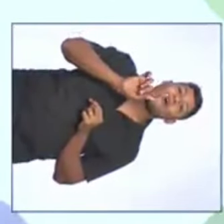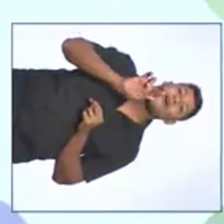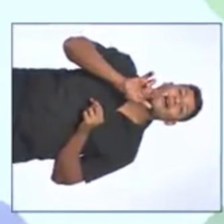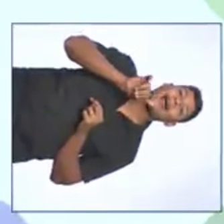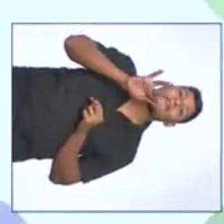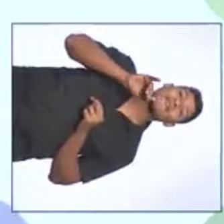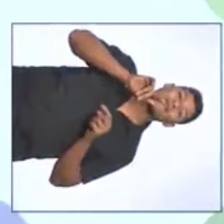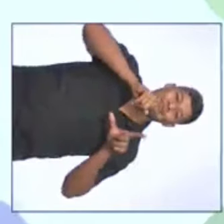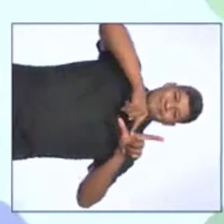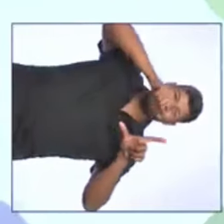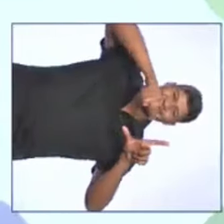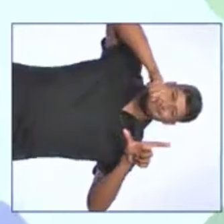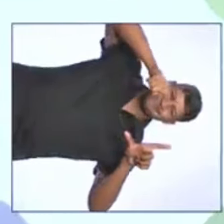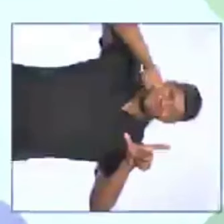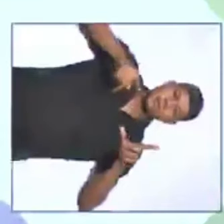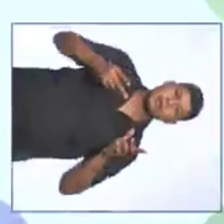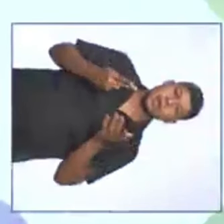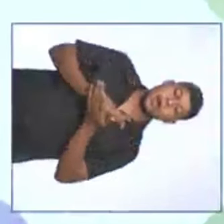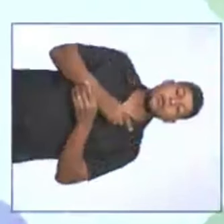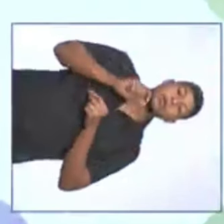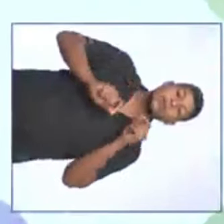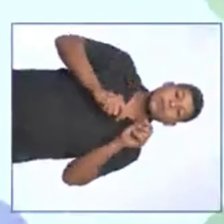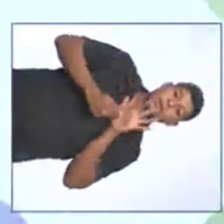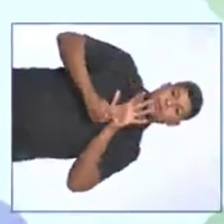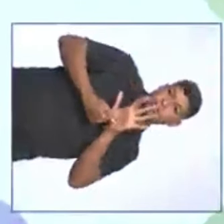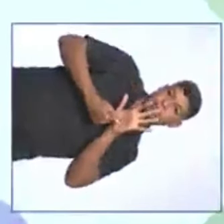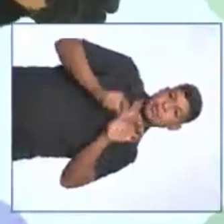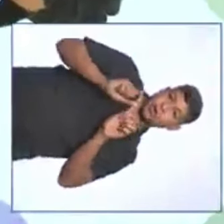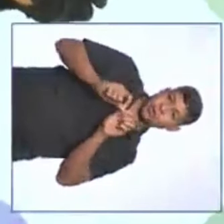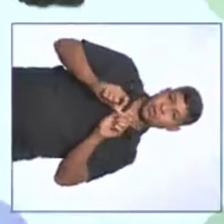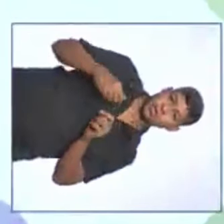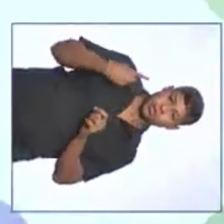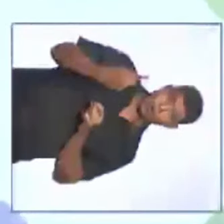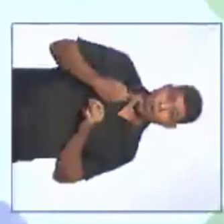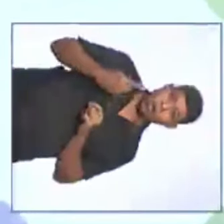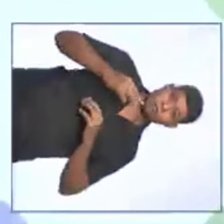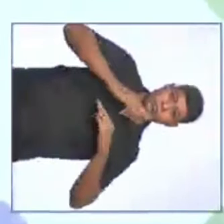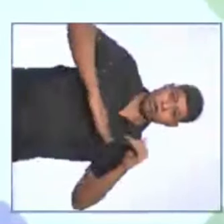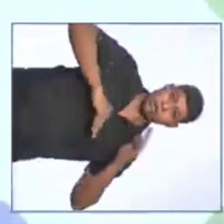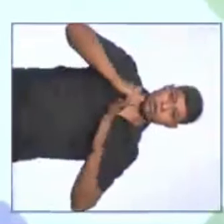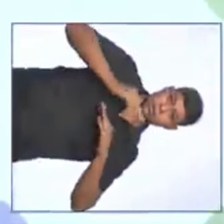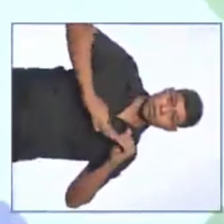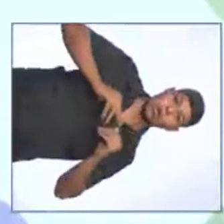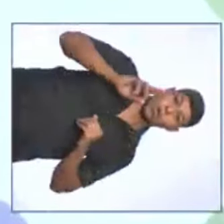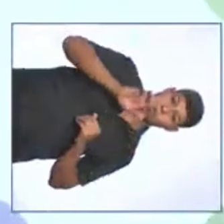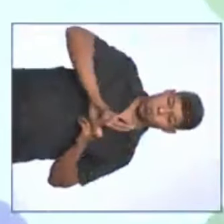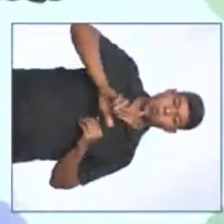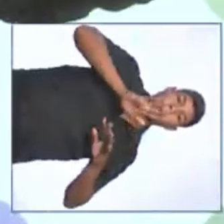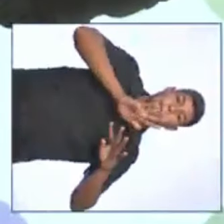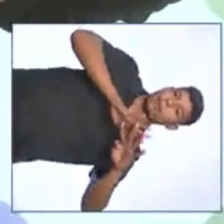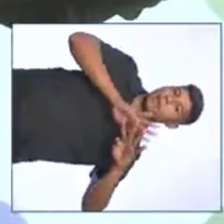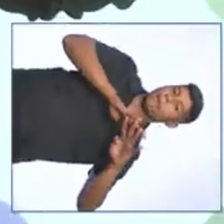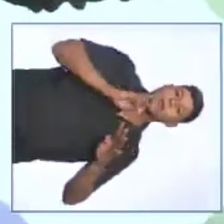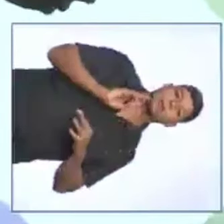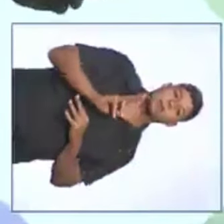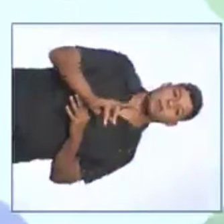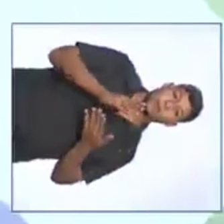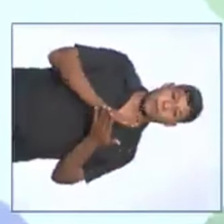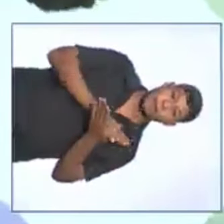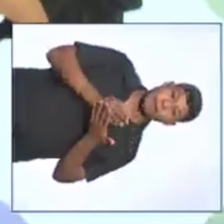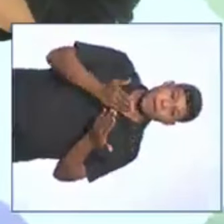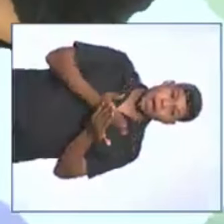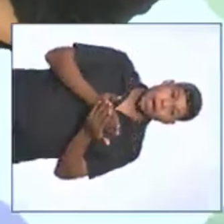O que acontece? Isso também é para mostrar para vocês que não é porque a gente faz ciências humanas que a gente não usa matemática na nossa vida. Muitas vezes,